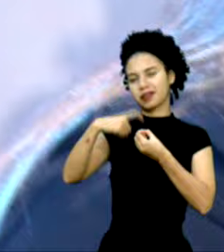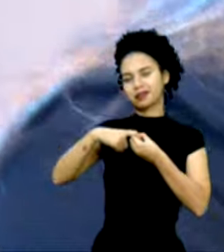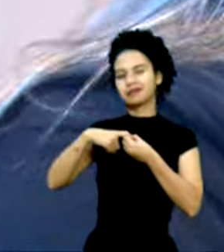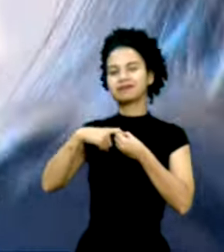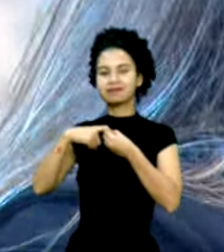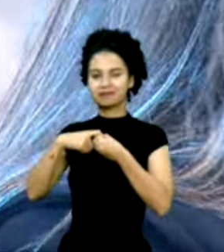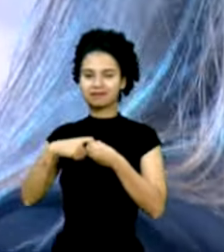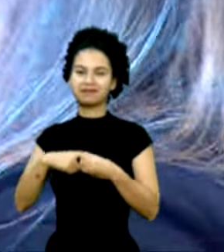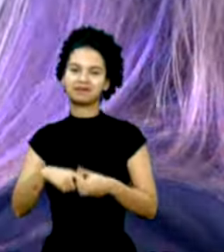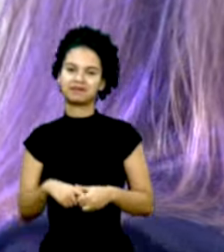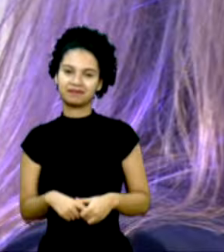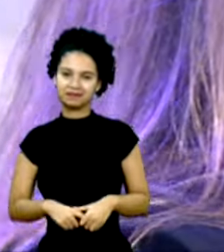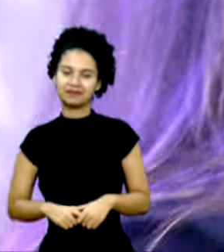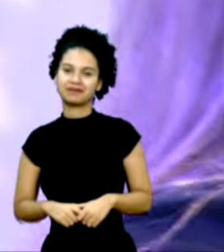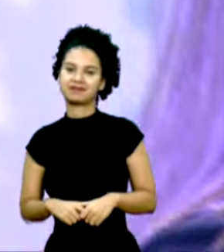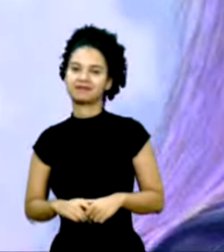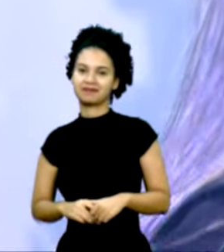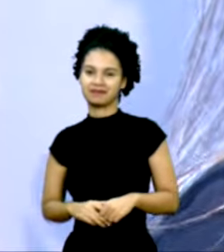pra voltar.